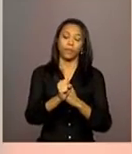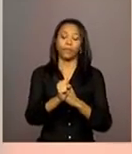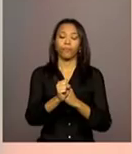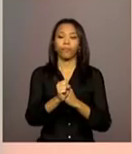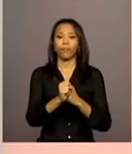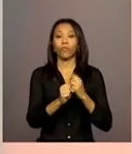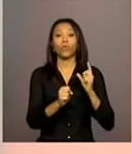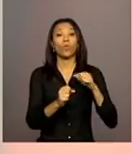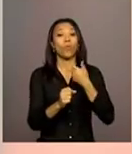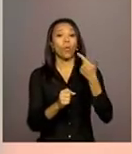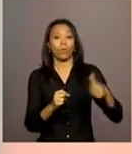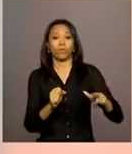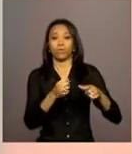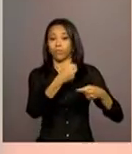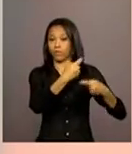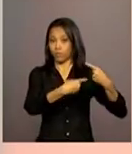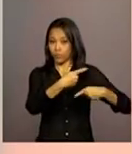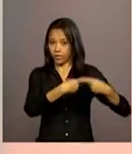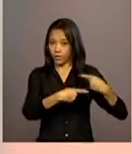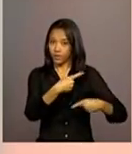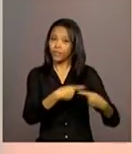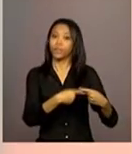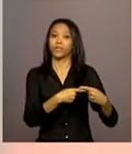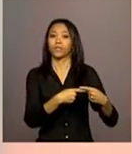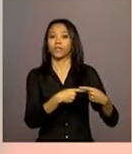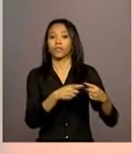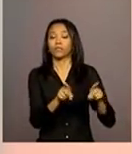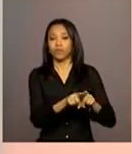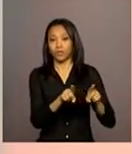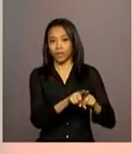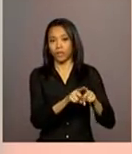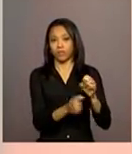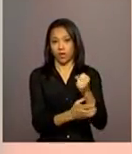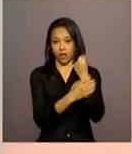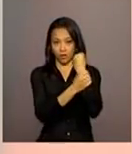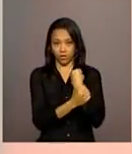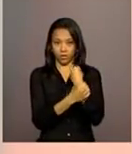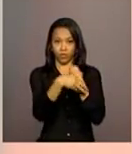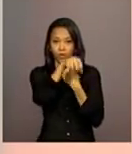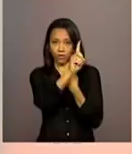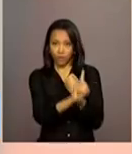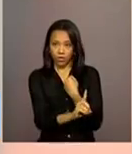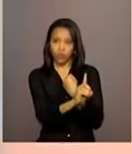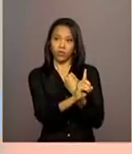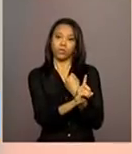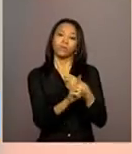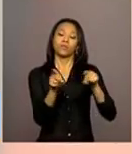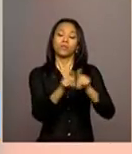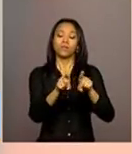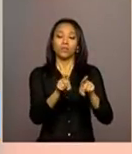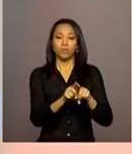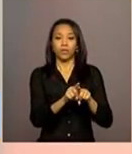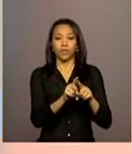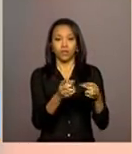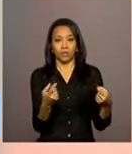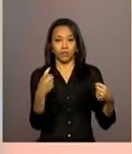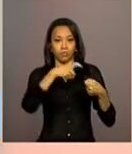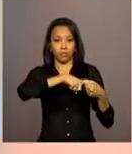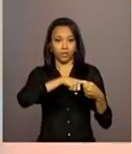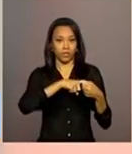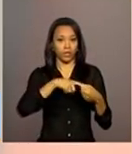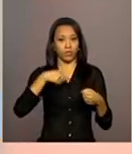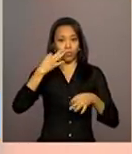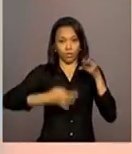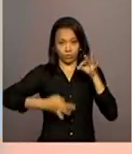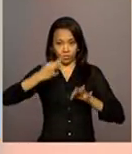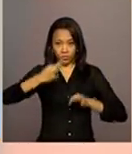a política efetivado com o sistema de garantia de direitos e o sistema eh judiciário tem